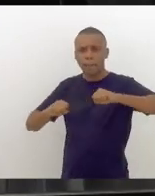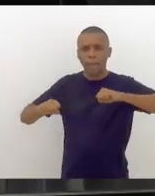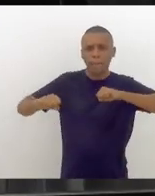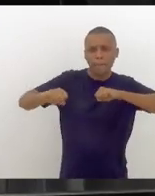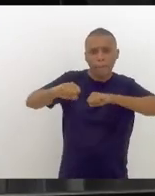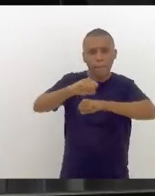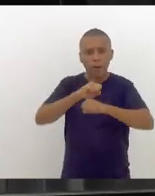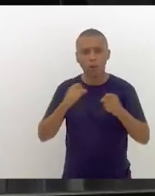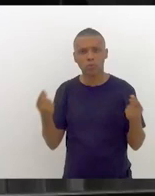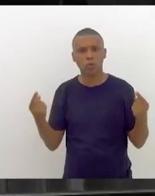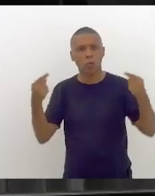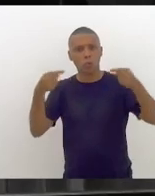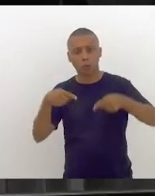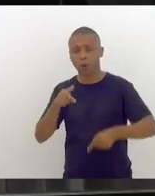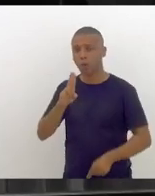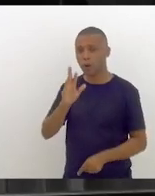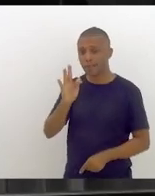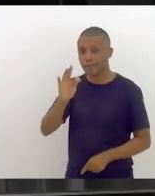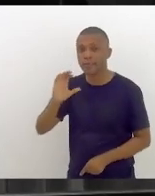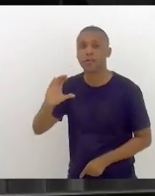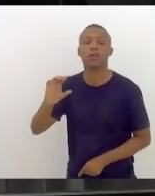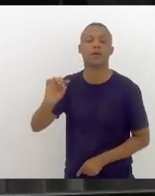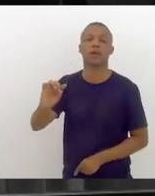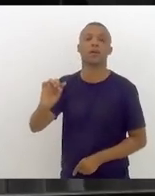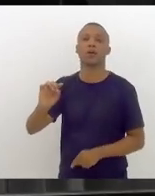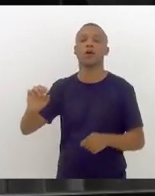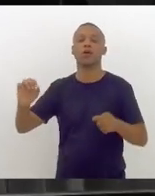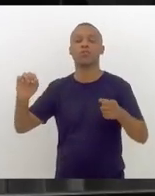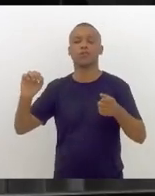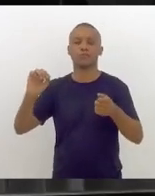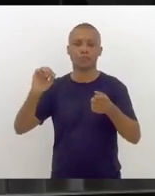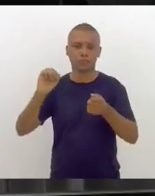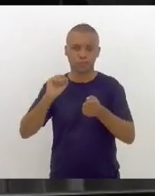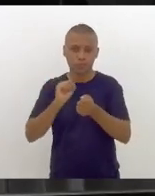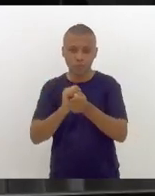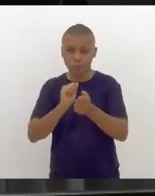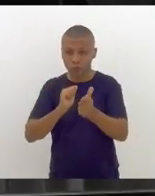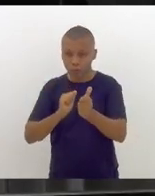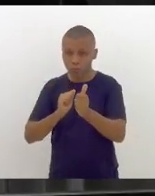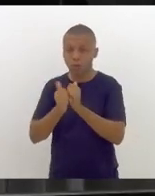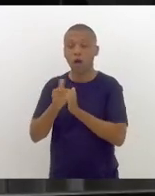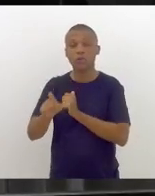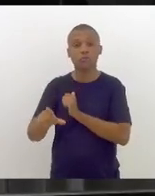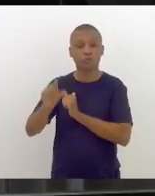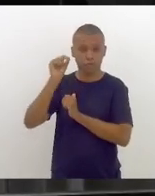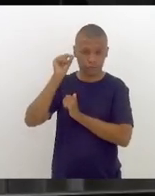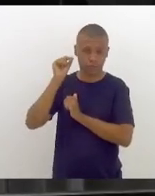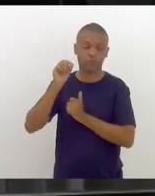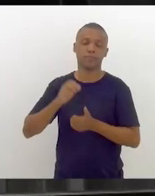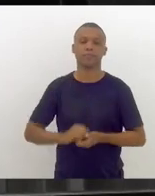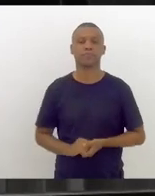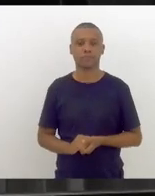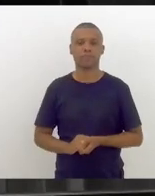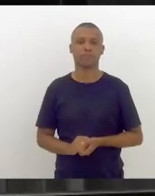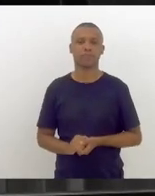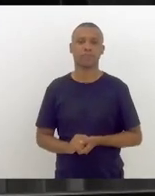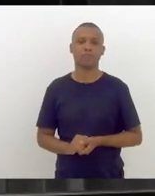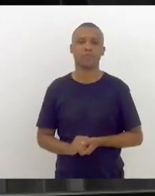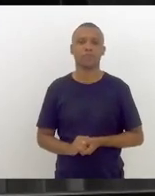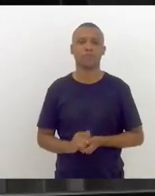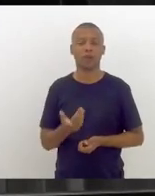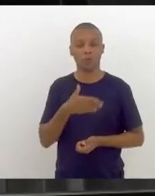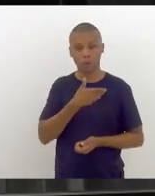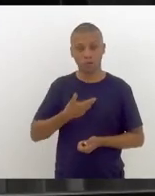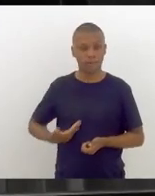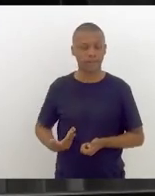é juntamente com o esporte que escolheu que é o muay thai então mesmo Governador